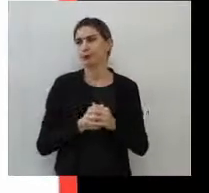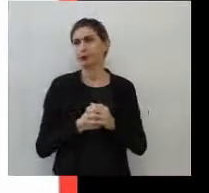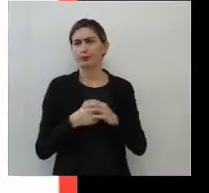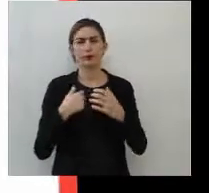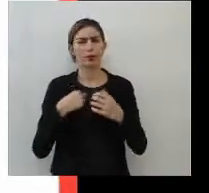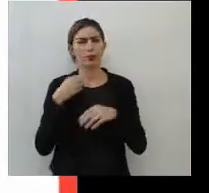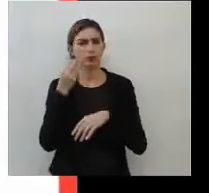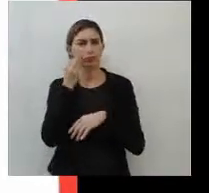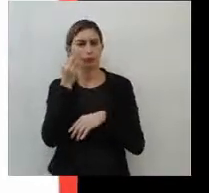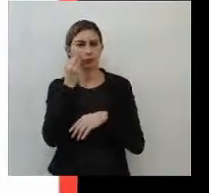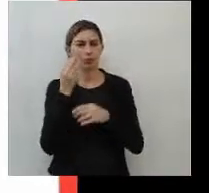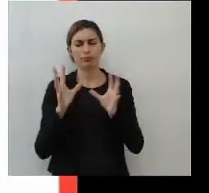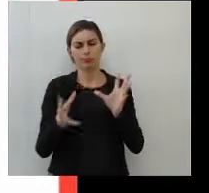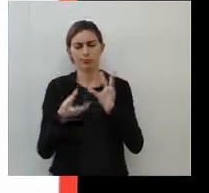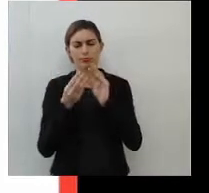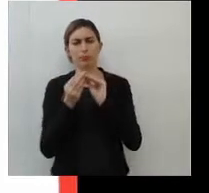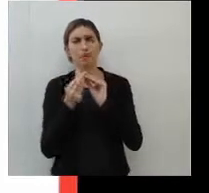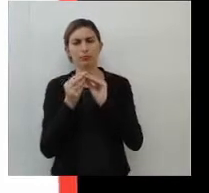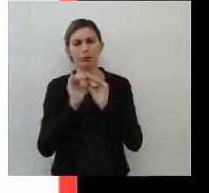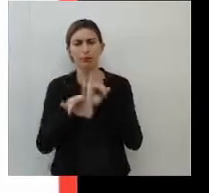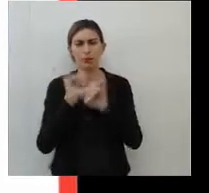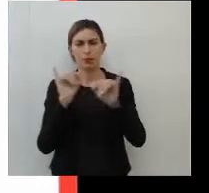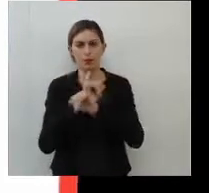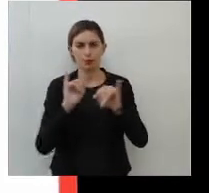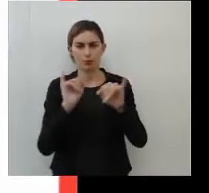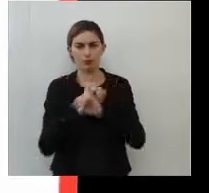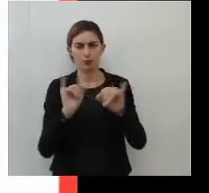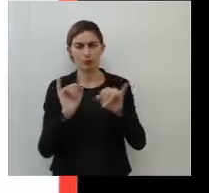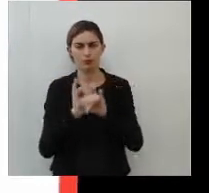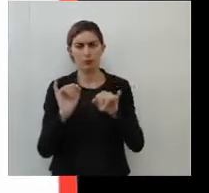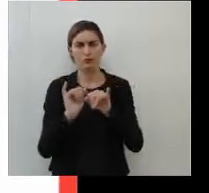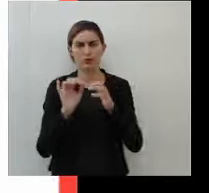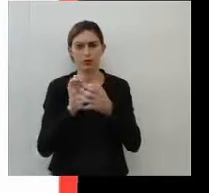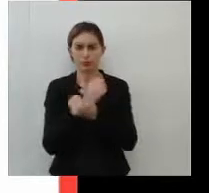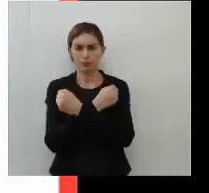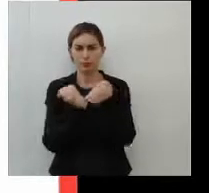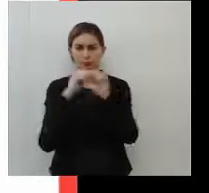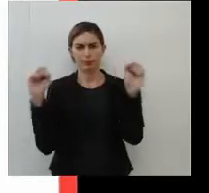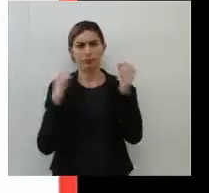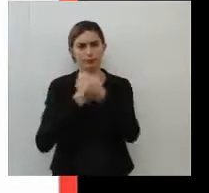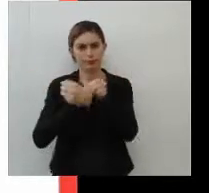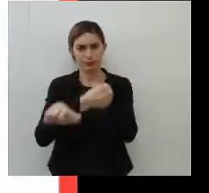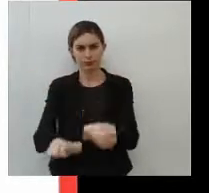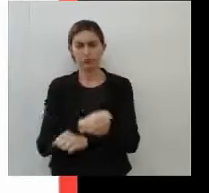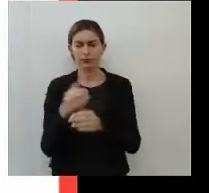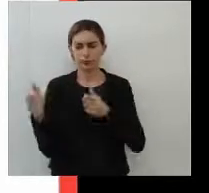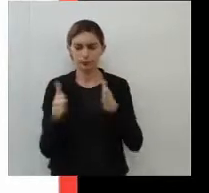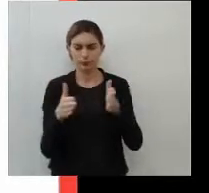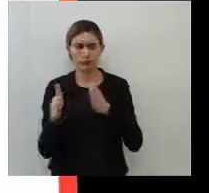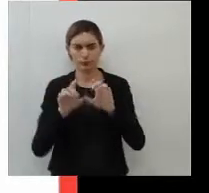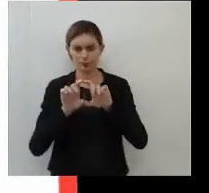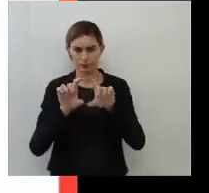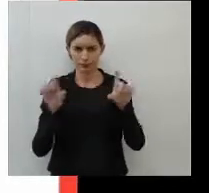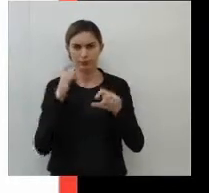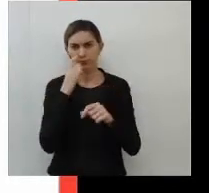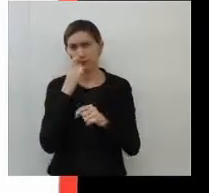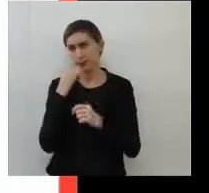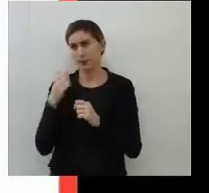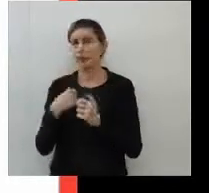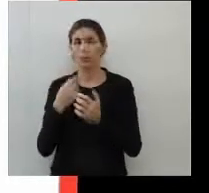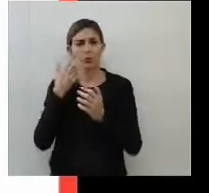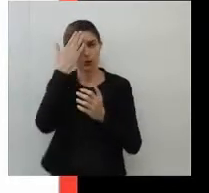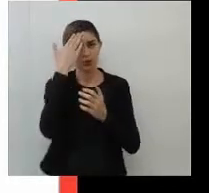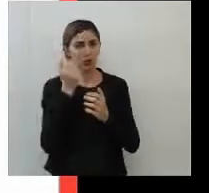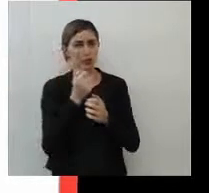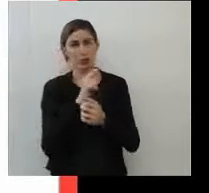Eu tentei sintetizar essas informações sobre a questão da libertação dos escravos nesse pequeno trecho. Eu sei que ele